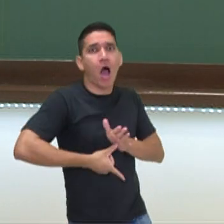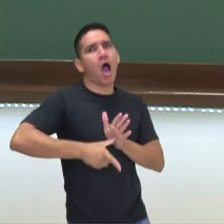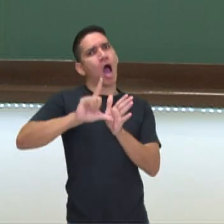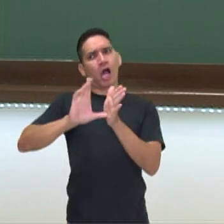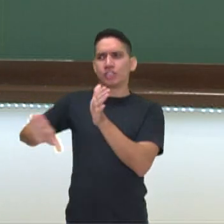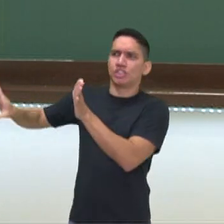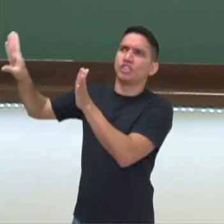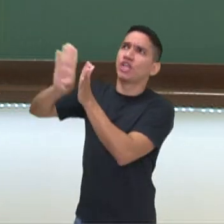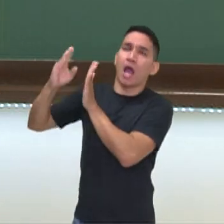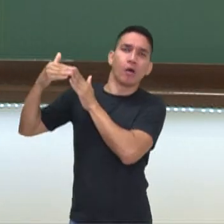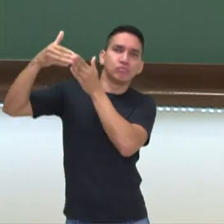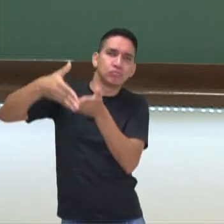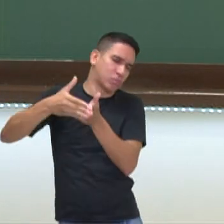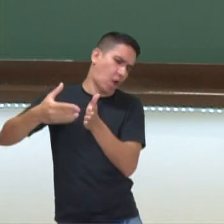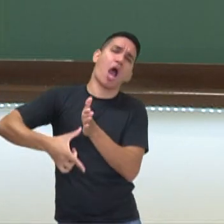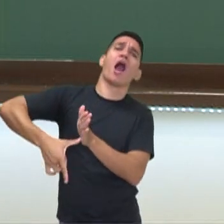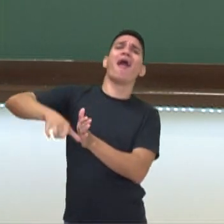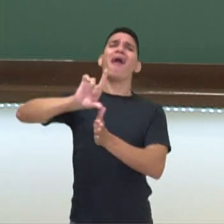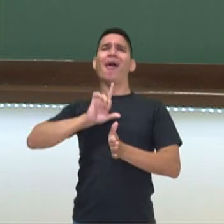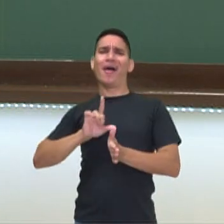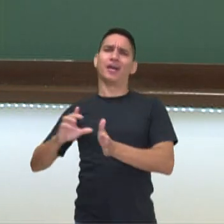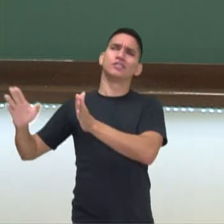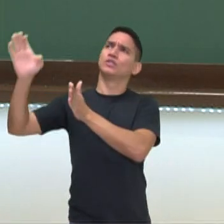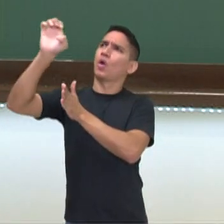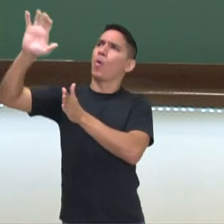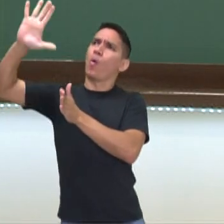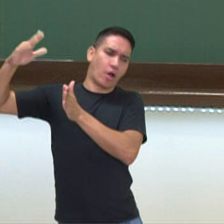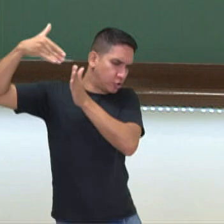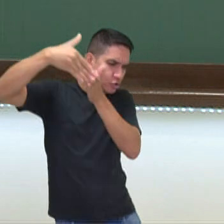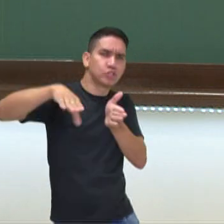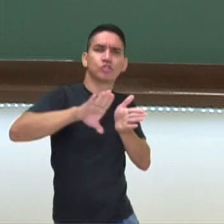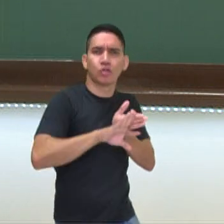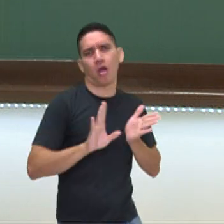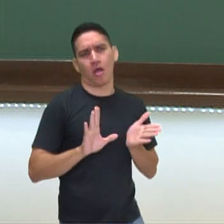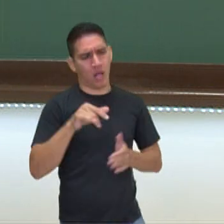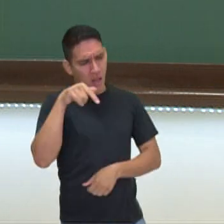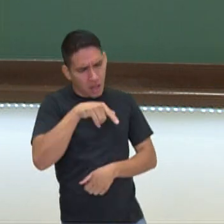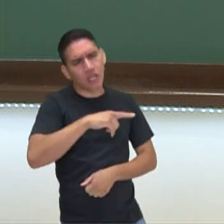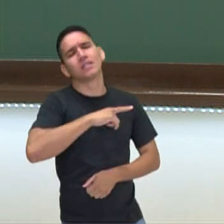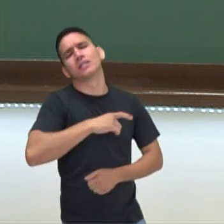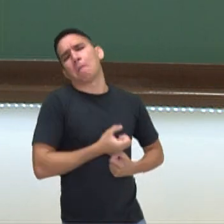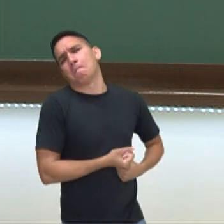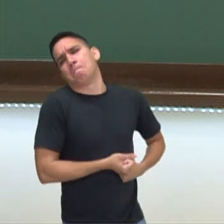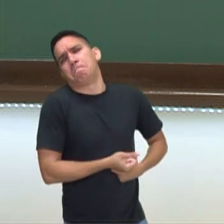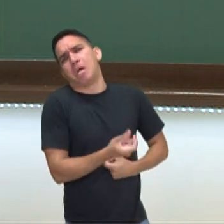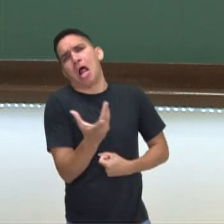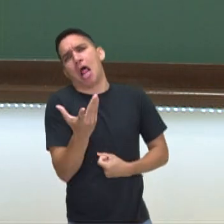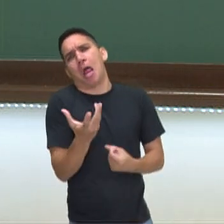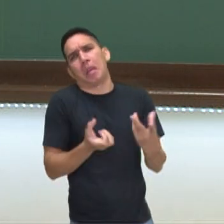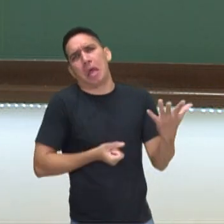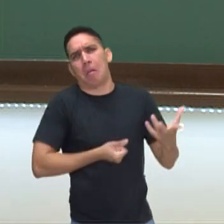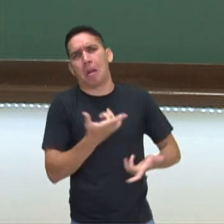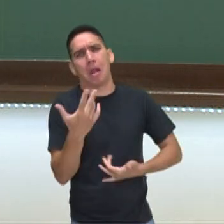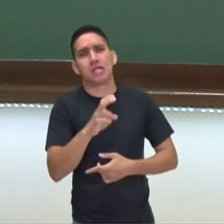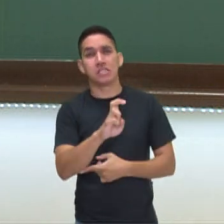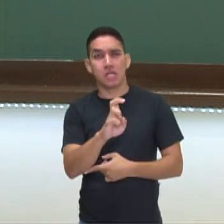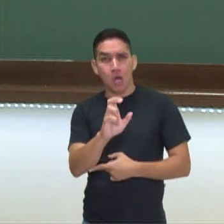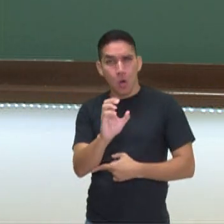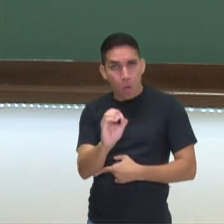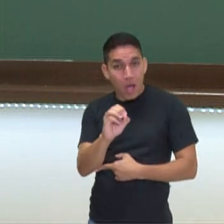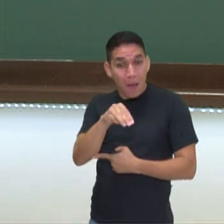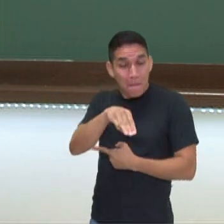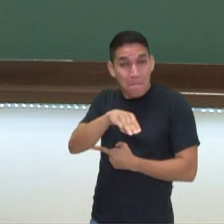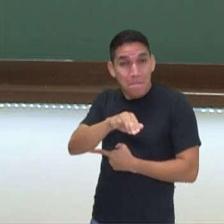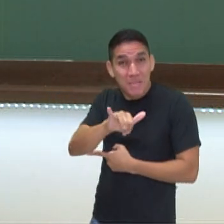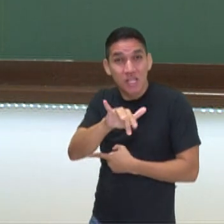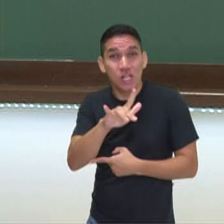dos europeus, né? Território da América Latina habitado aí por milhares de pessoas, né? Cerca de 50 milhões